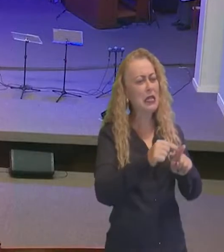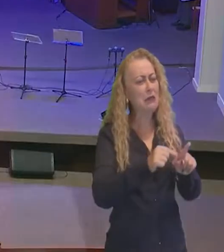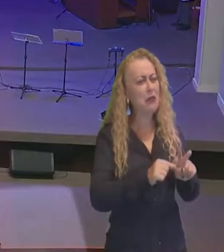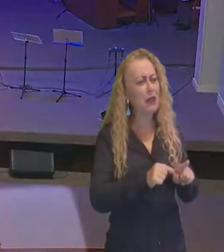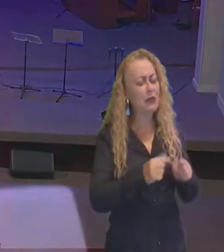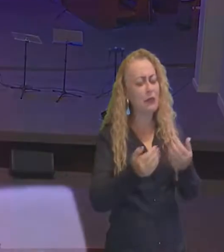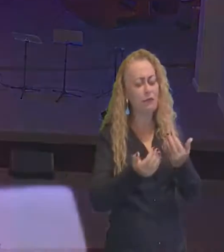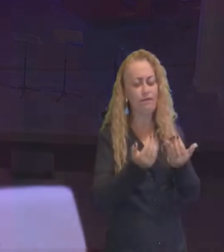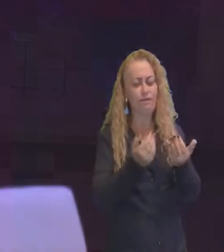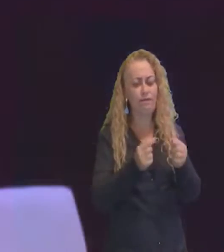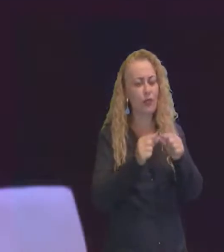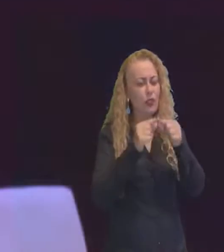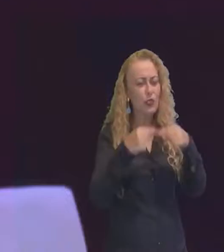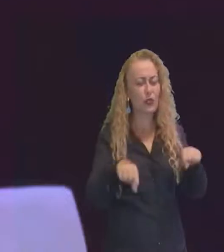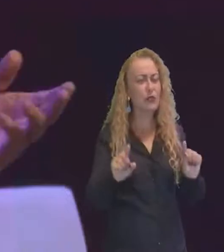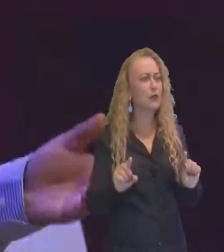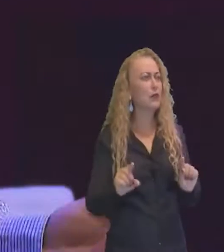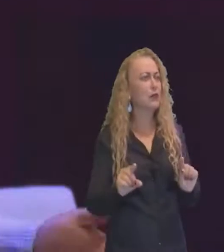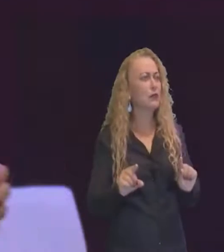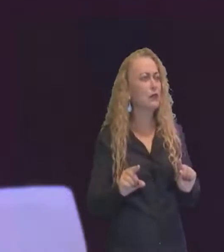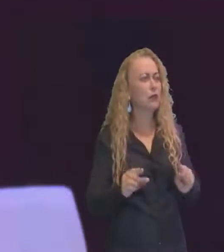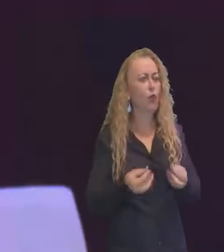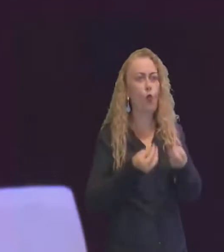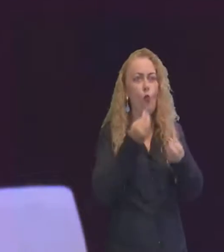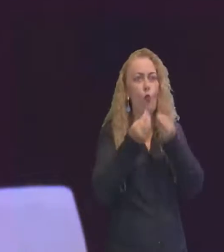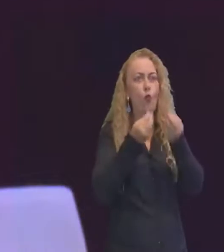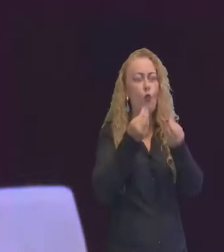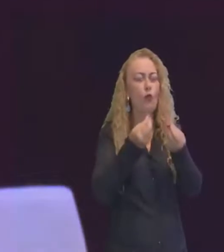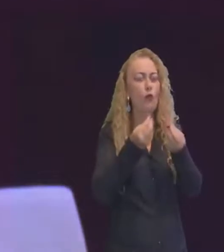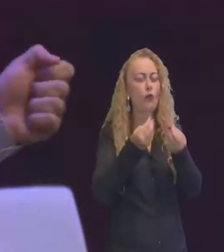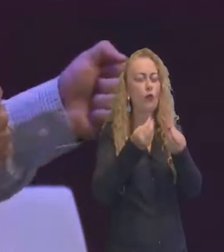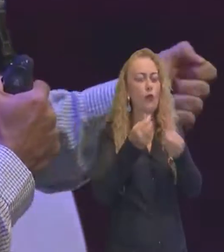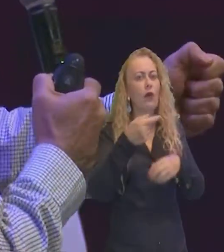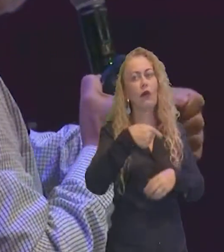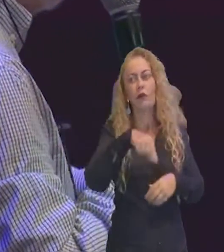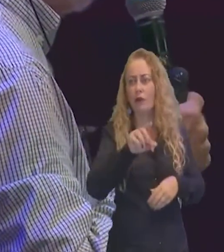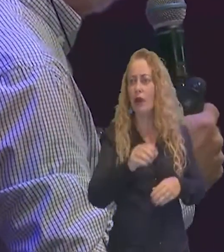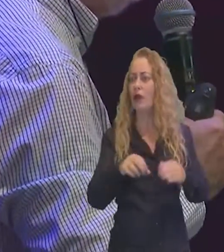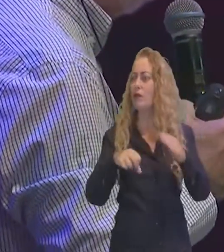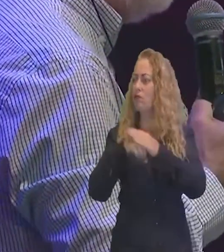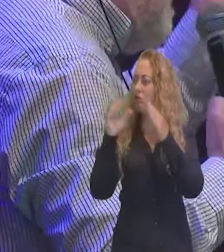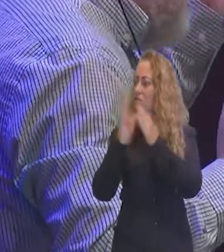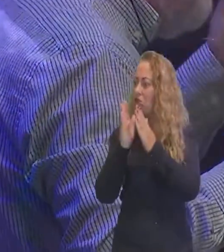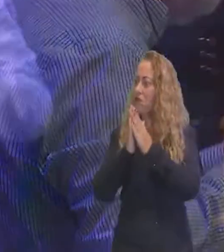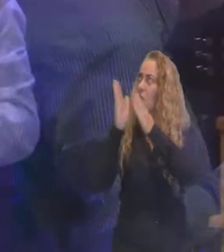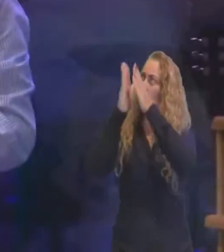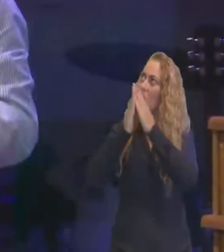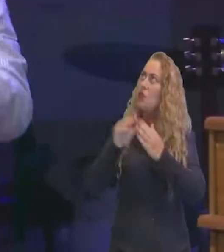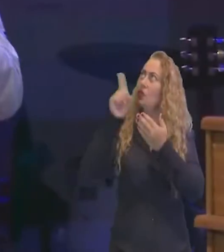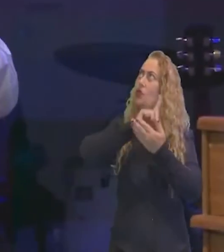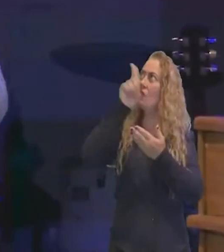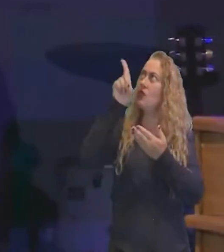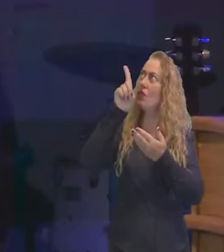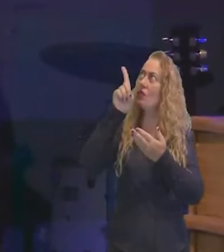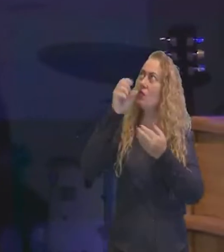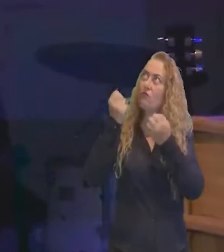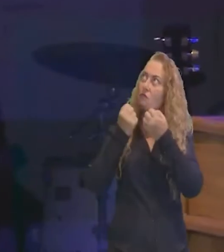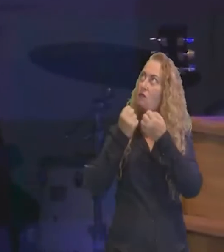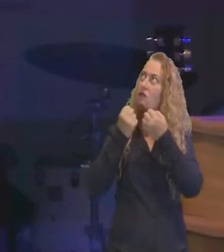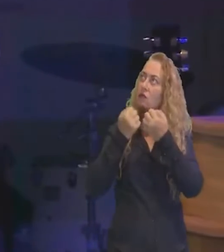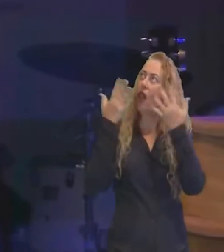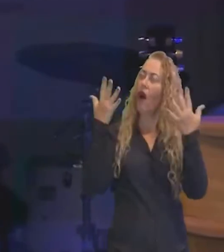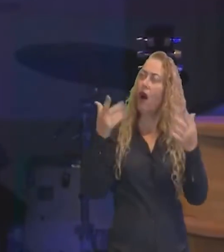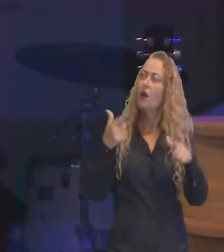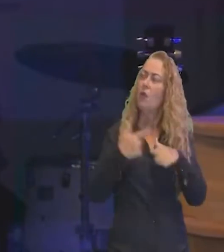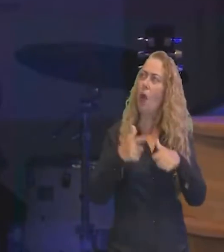compatibilidade. Meu irmão, vai para os pés do Senhor, vai orar, vai pedir a Deus. Claro que há muita